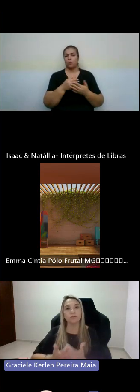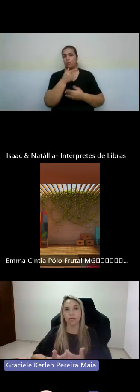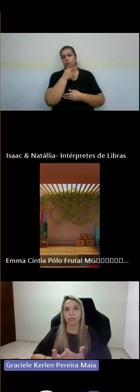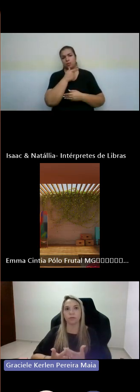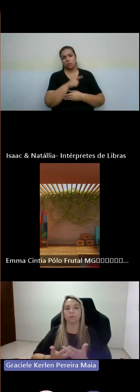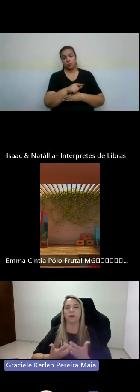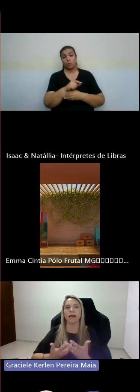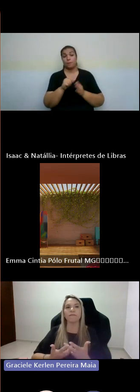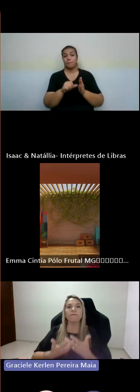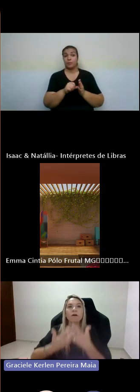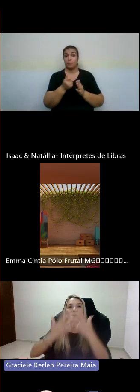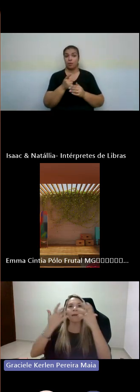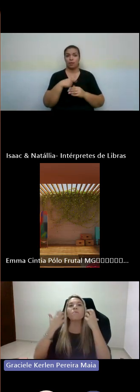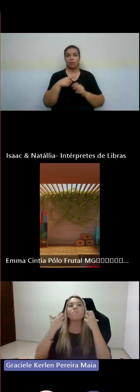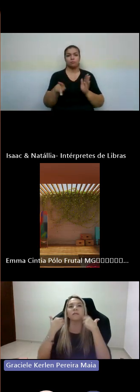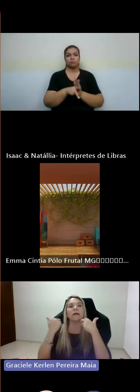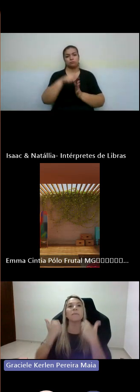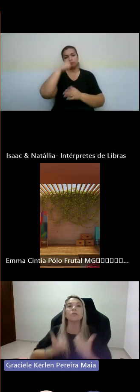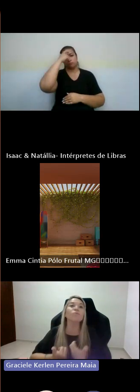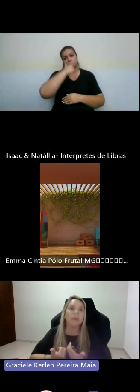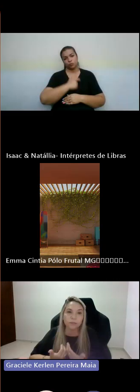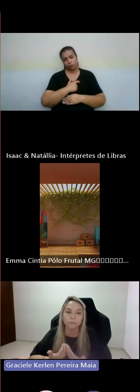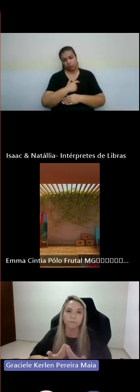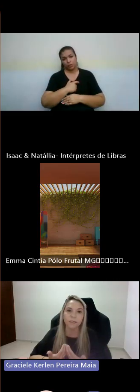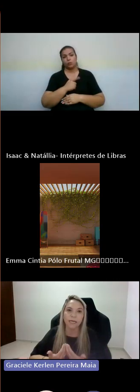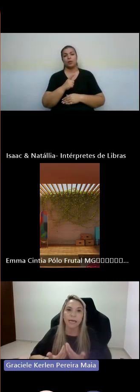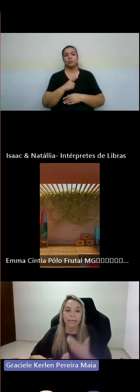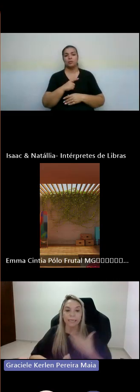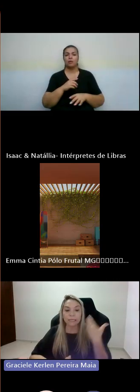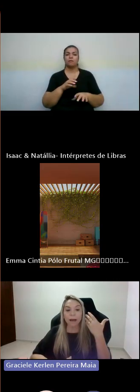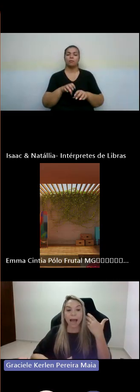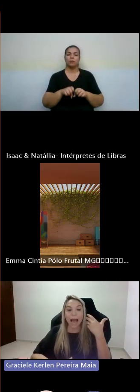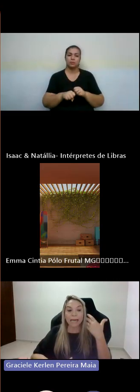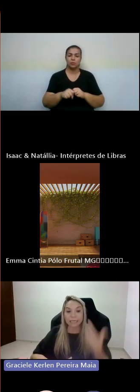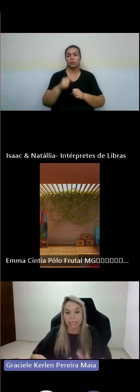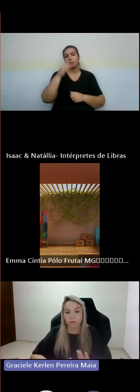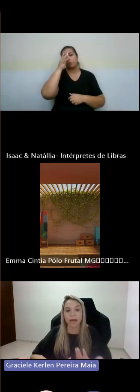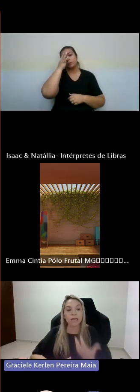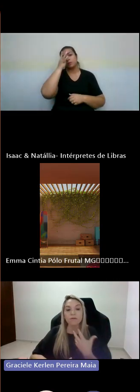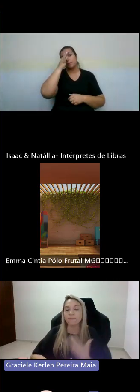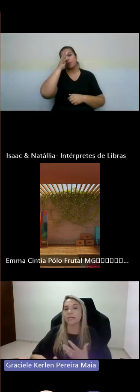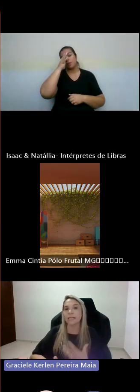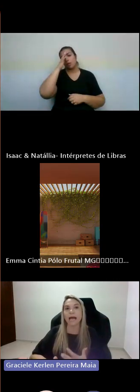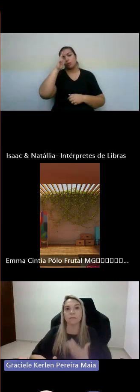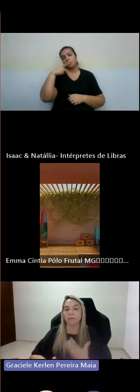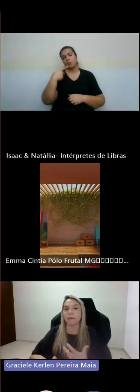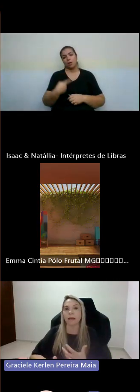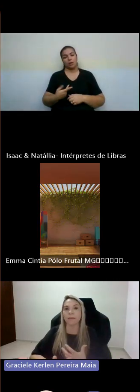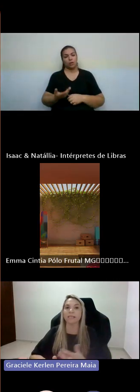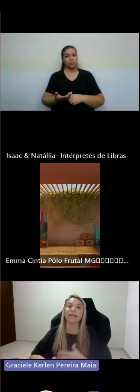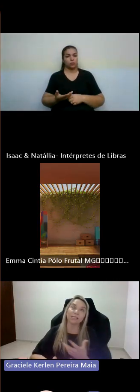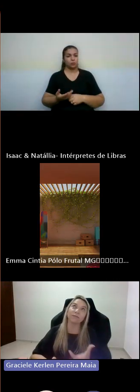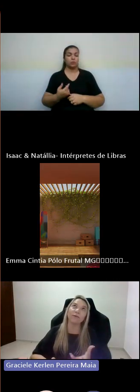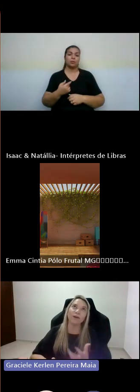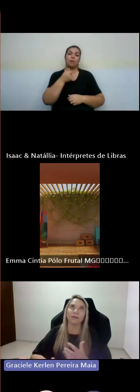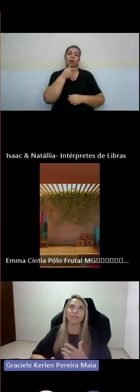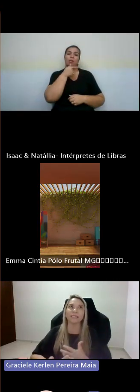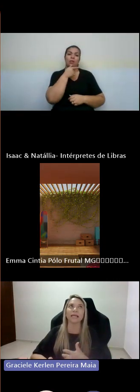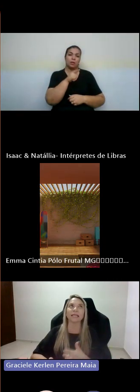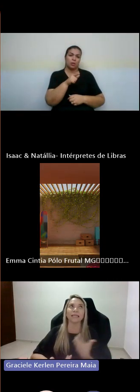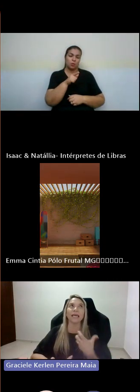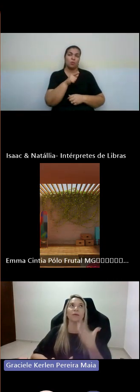constituir sujeito, é formar o pensamento humano. Então, a língua, ela não foi criada primeiramente, aliás,